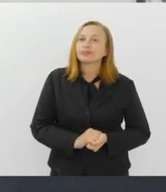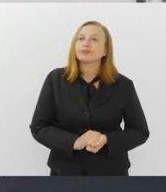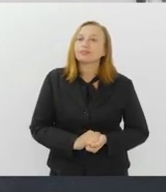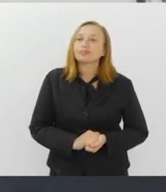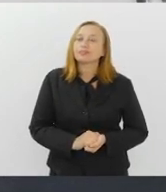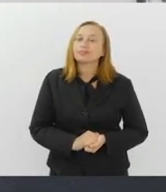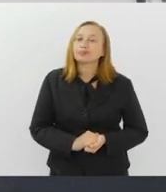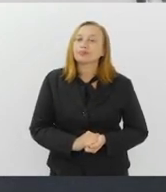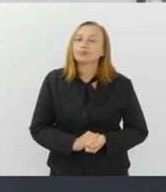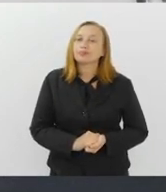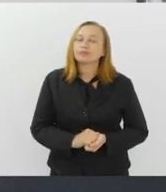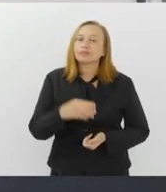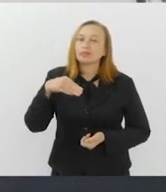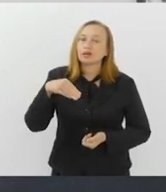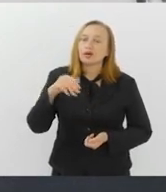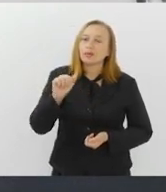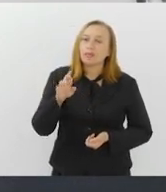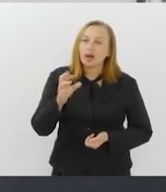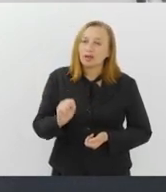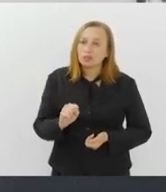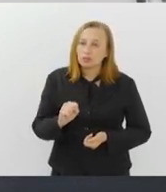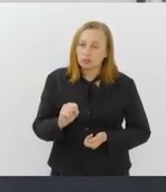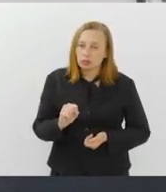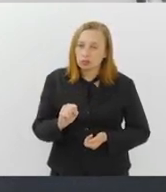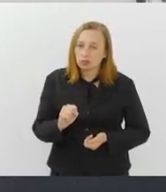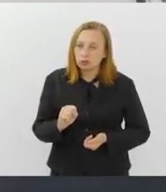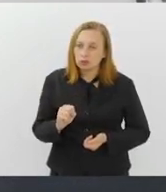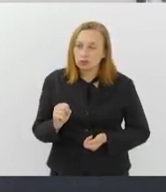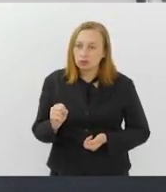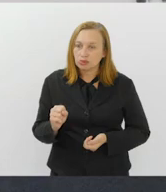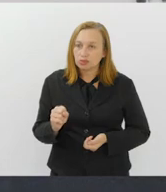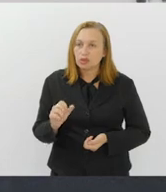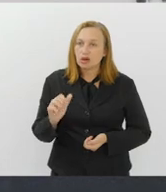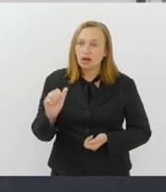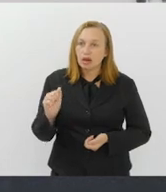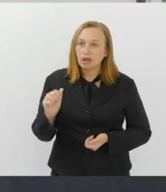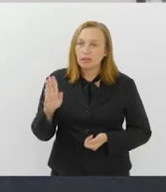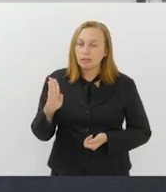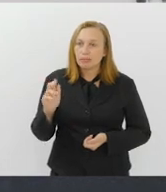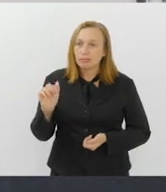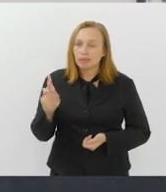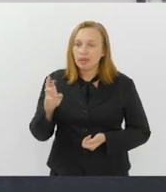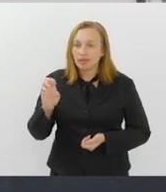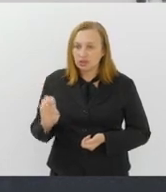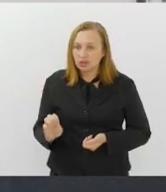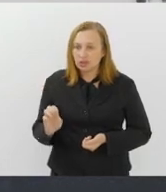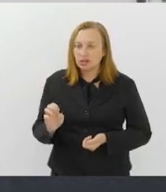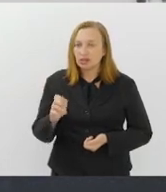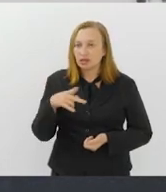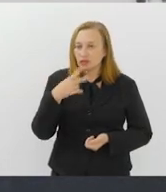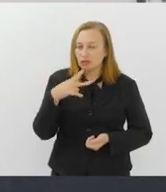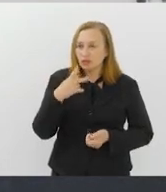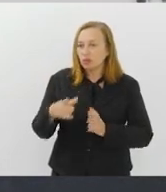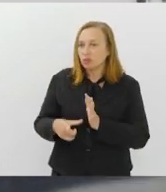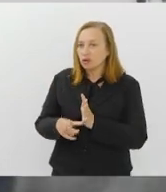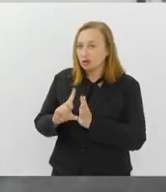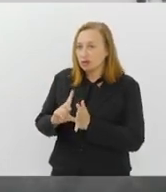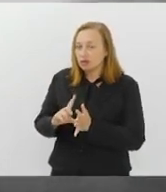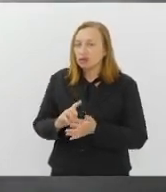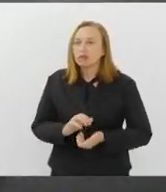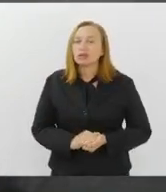Por exemplo, Marcos Novaes, superintendente executivo da Abrange, já destacou em uma fala anterior que